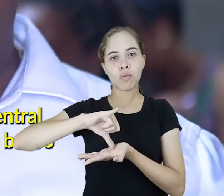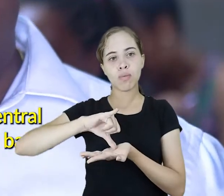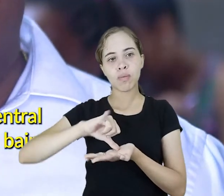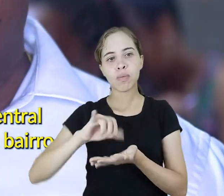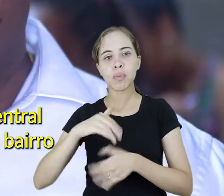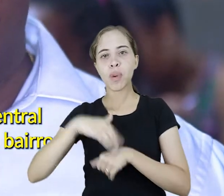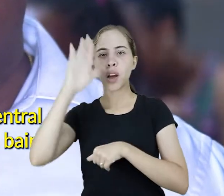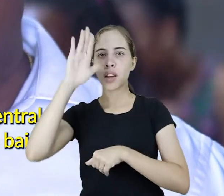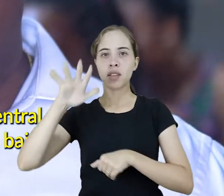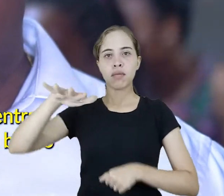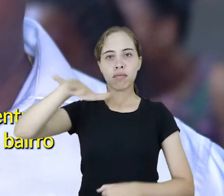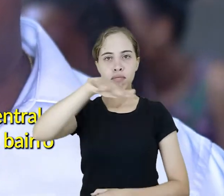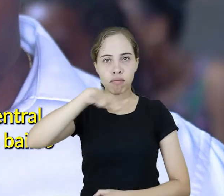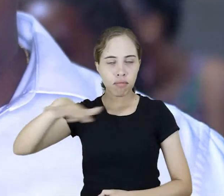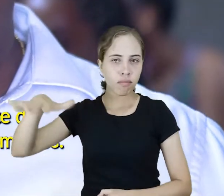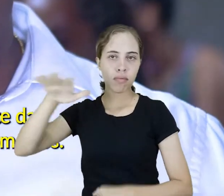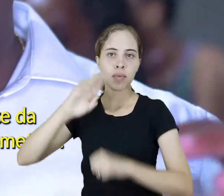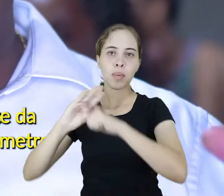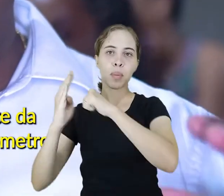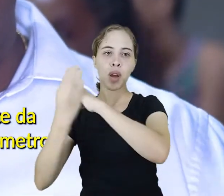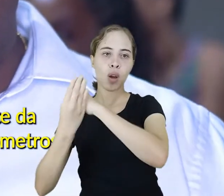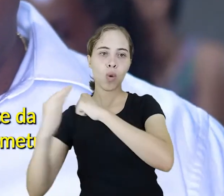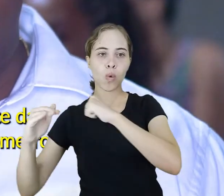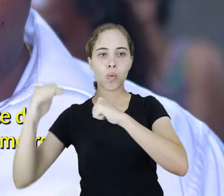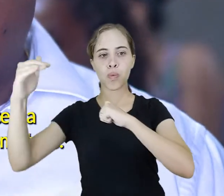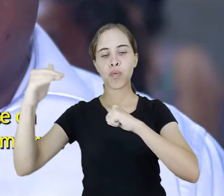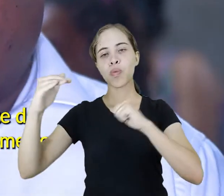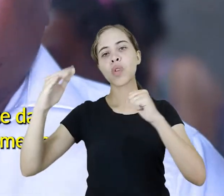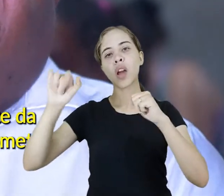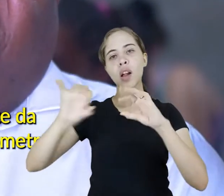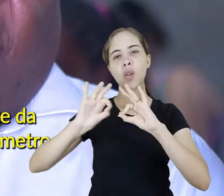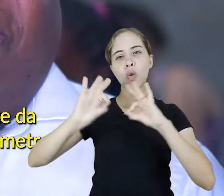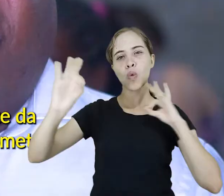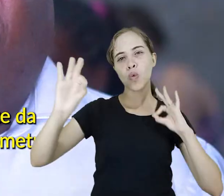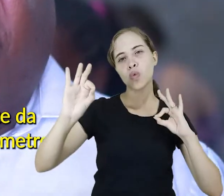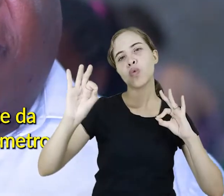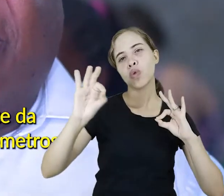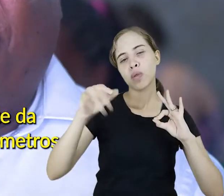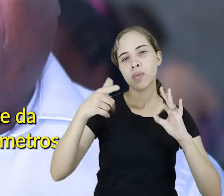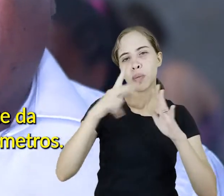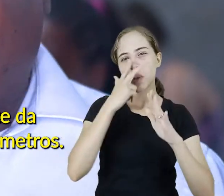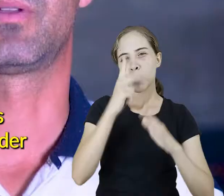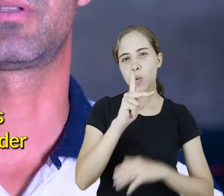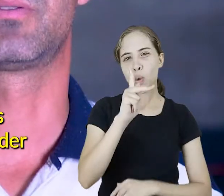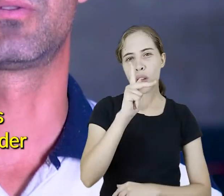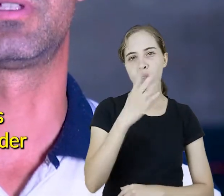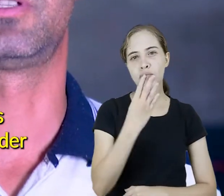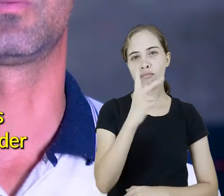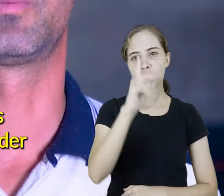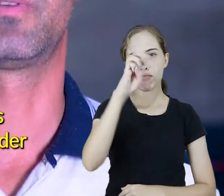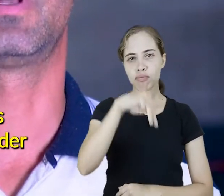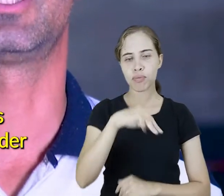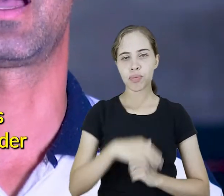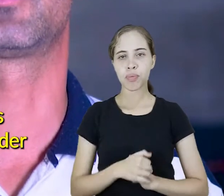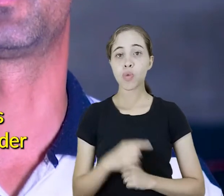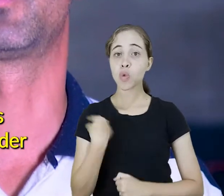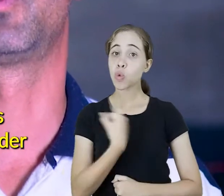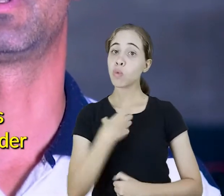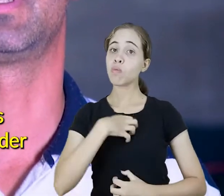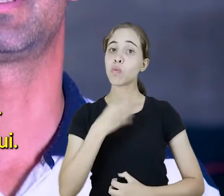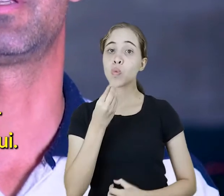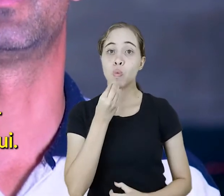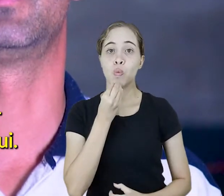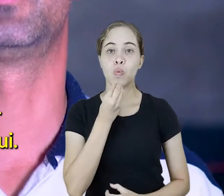de cima do bairro que está mais distante da capela, ou seja, 4 quilômetros da capela. Nós nos sentimos privilegiados